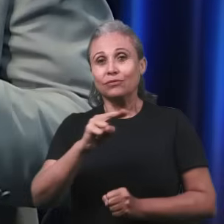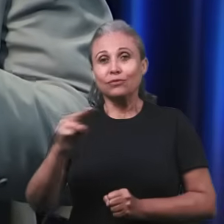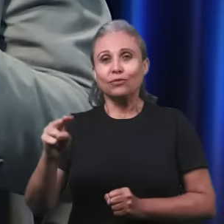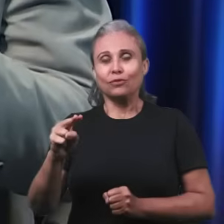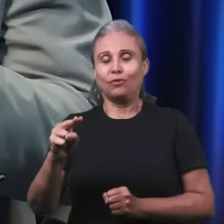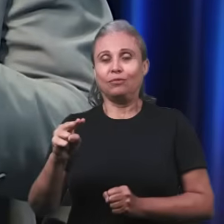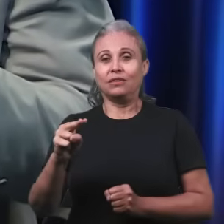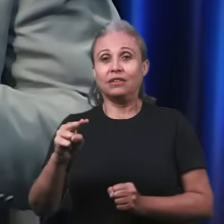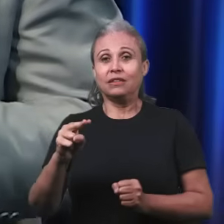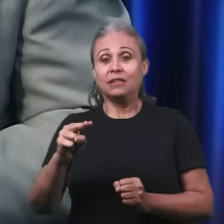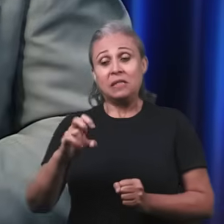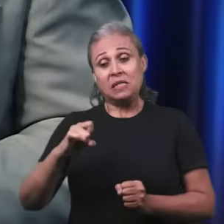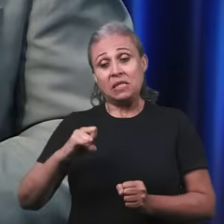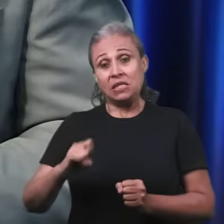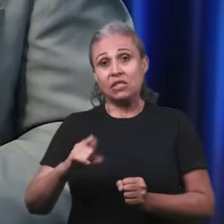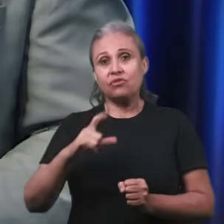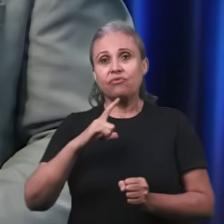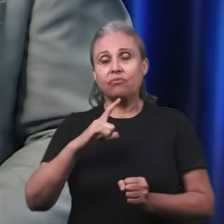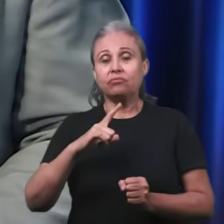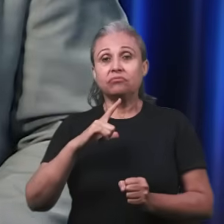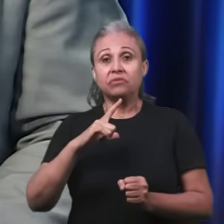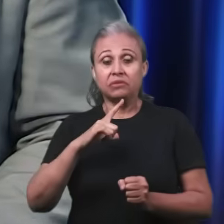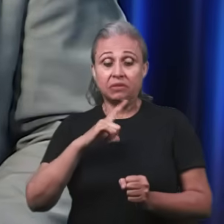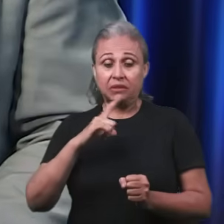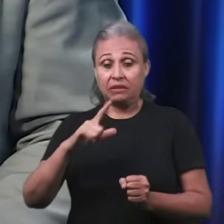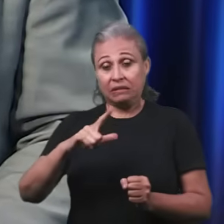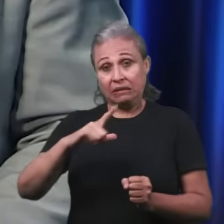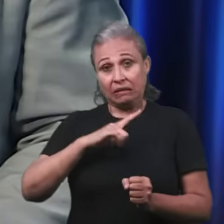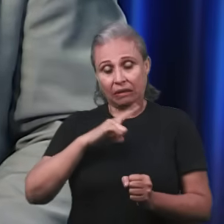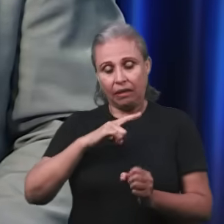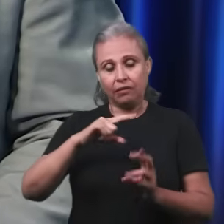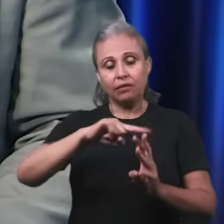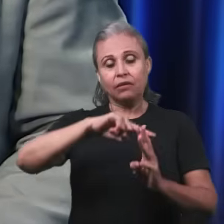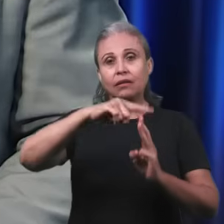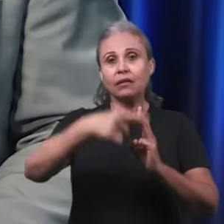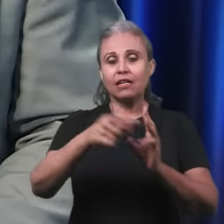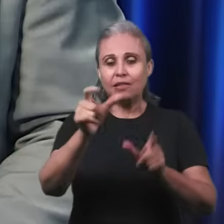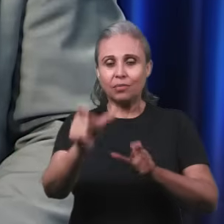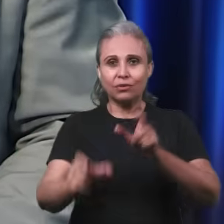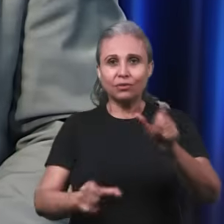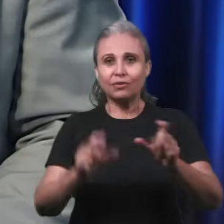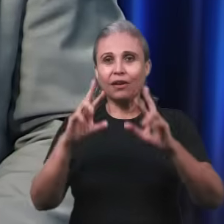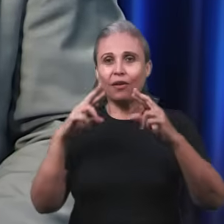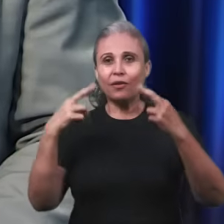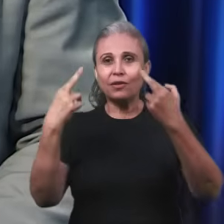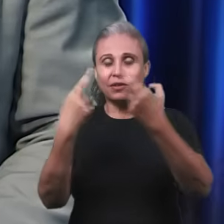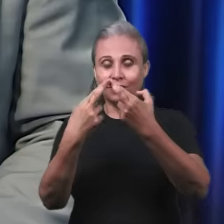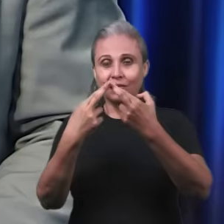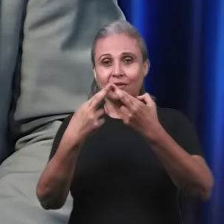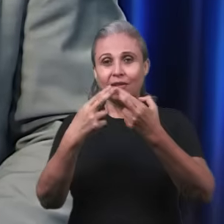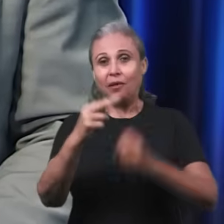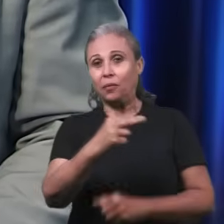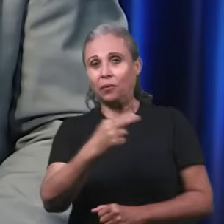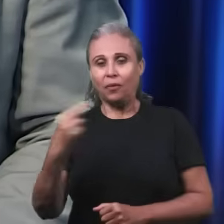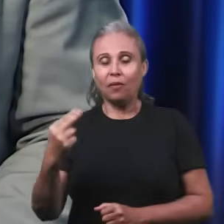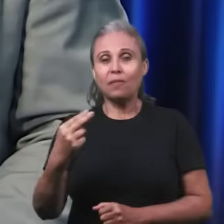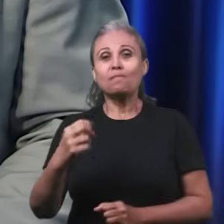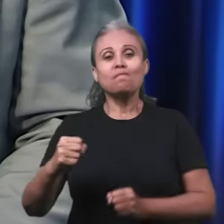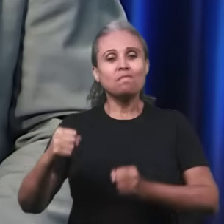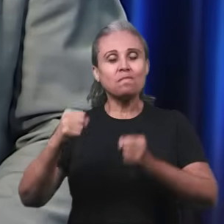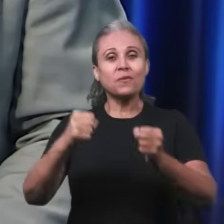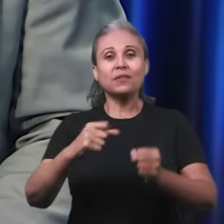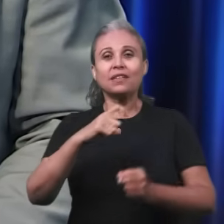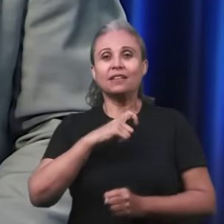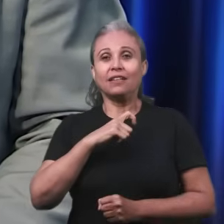meu nome, eu estarei entre eles. Glória a Jesus. E os discípulos aprenderam o valor do nome de Jesus.